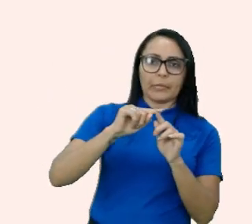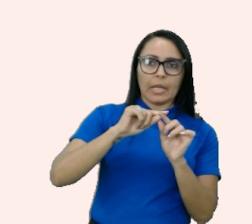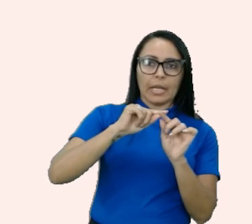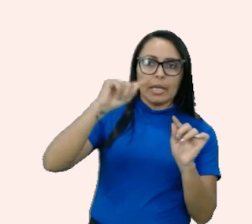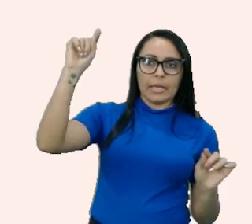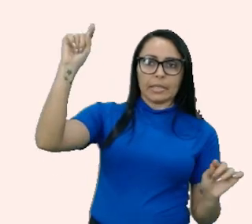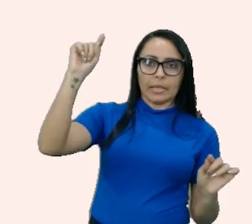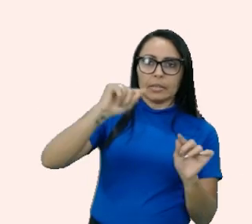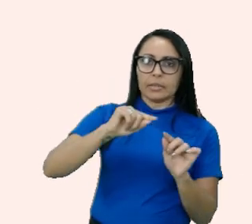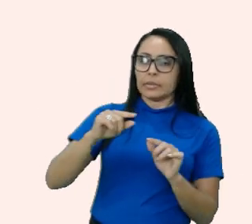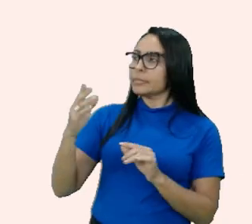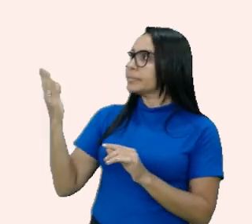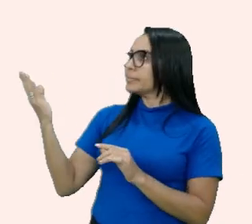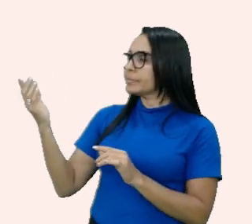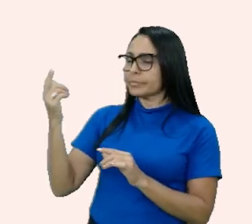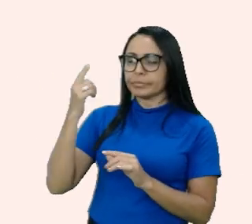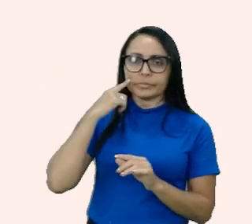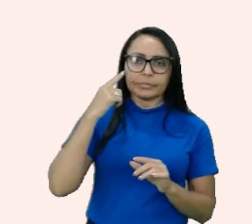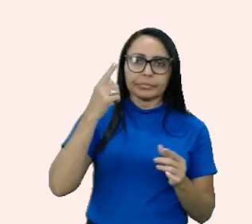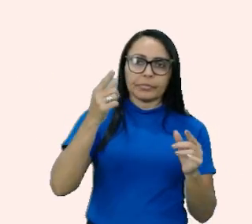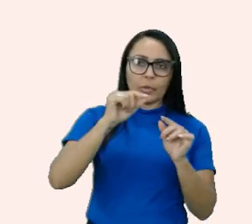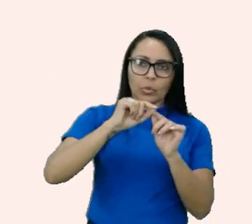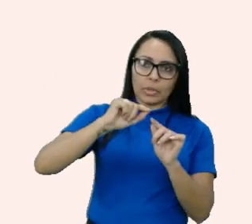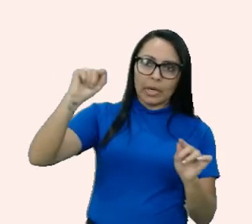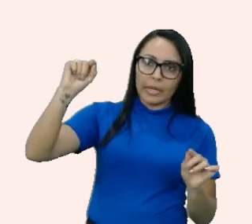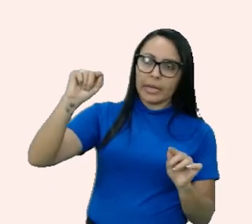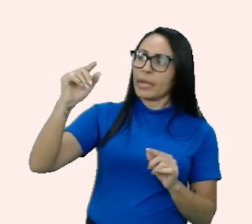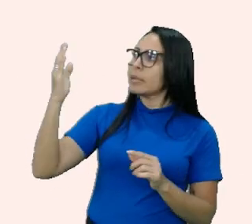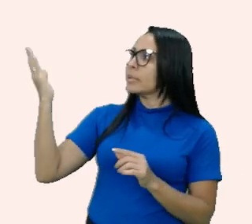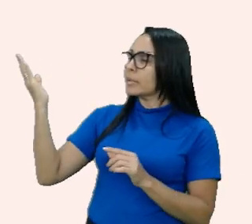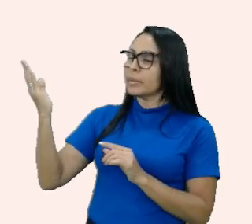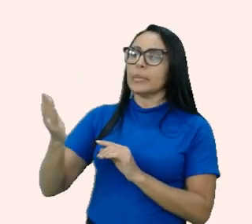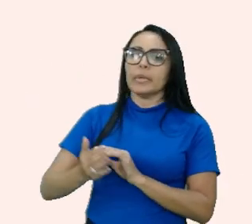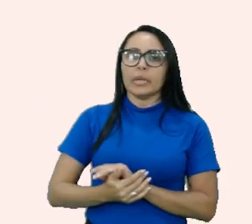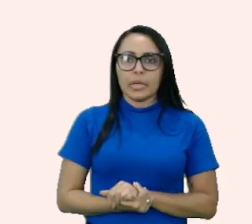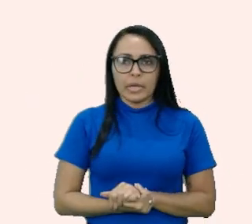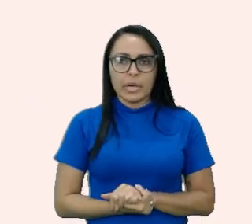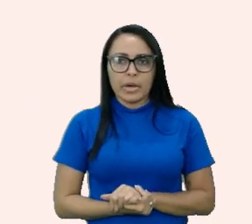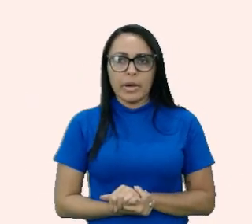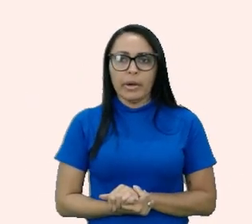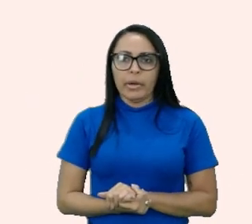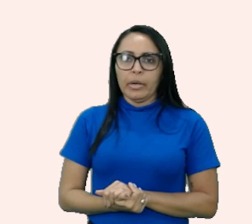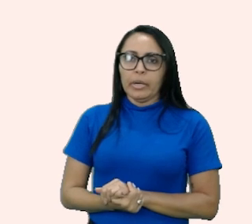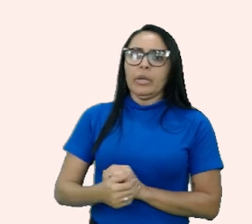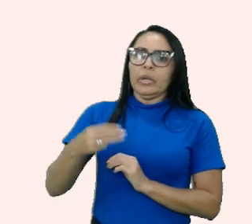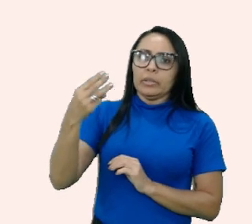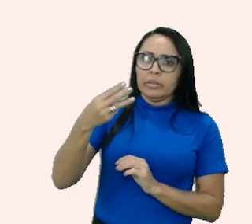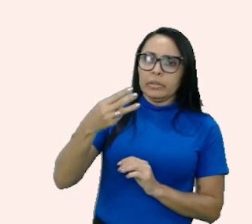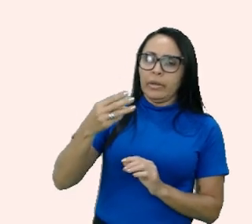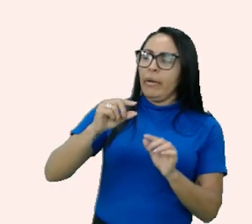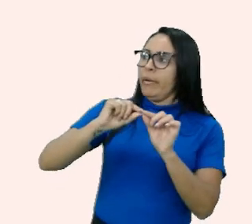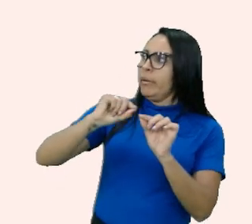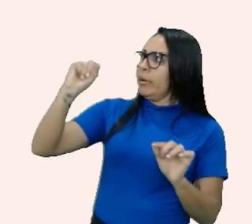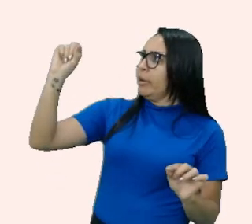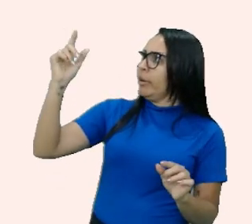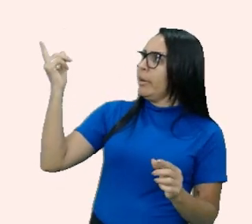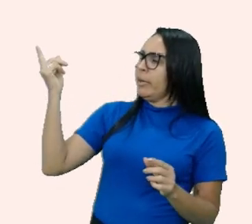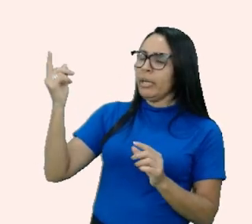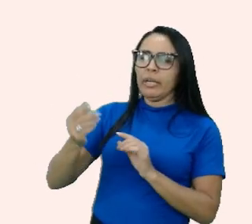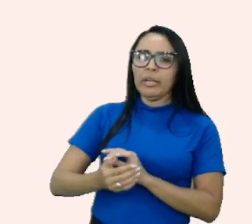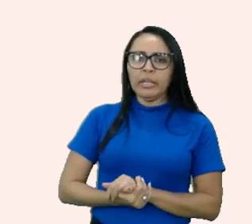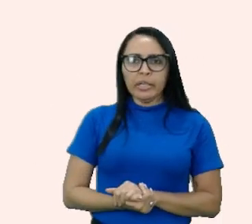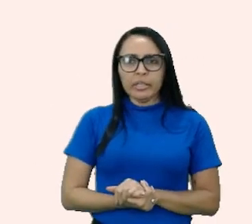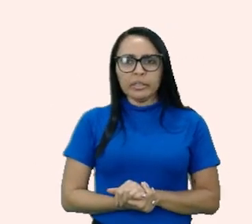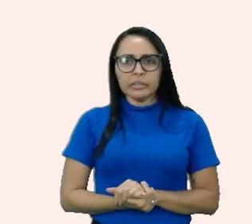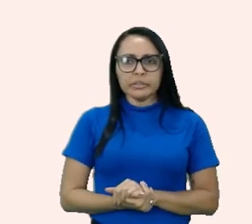chamar de reta R, outra reta paralela a ela, que eu chamo de reta S, e uma terceira reta T, 3